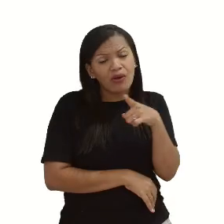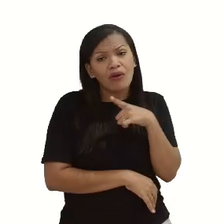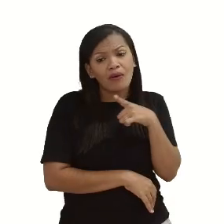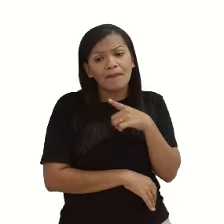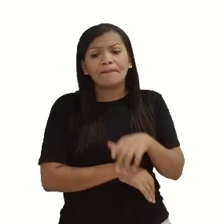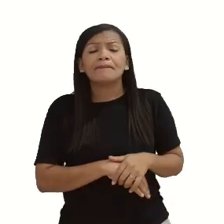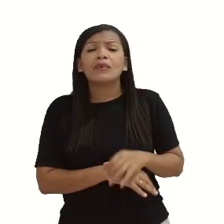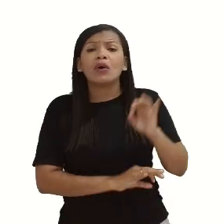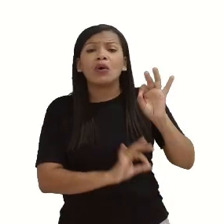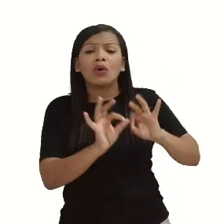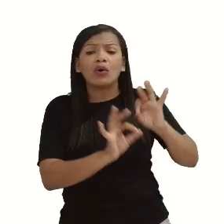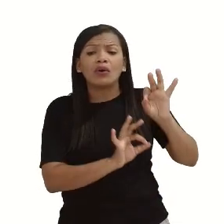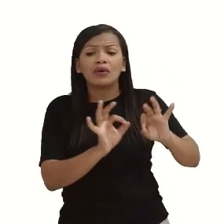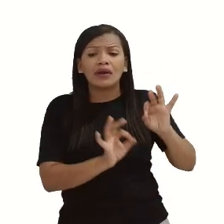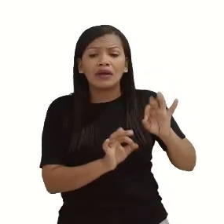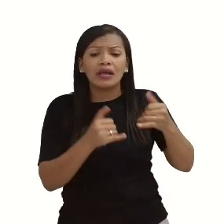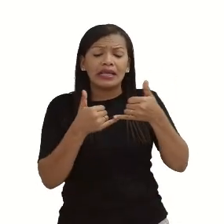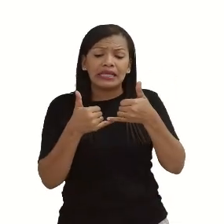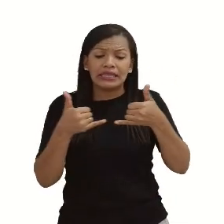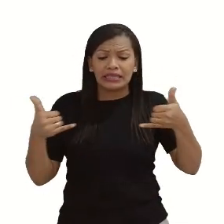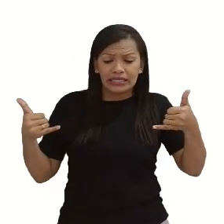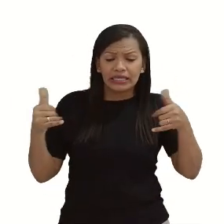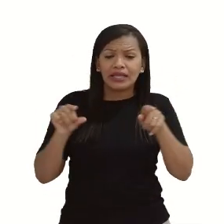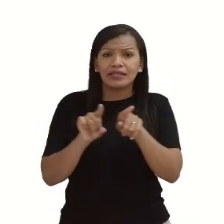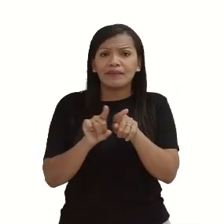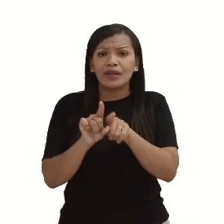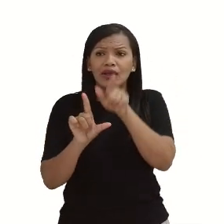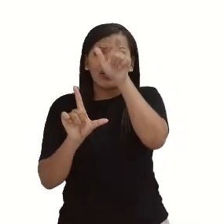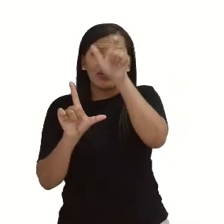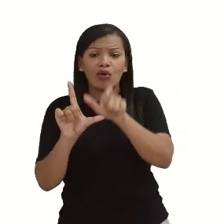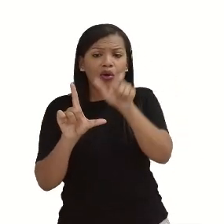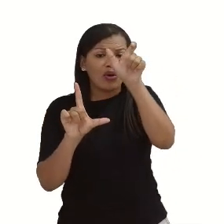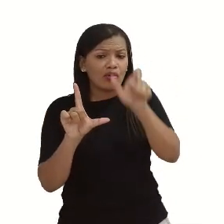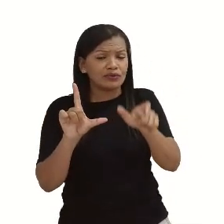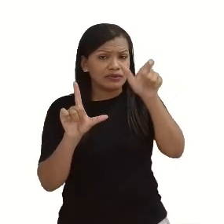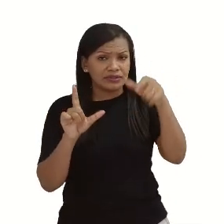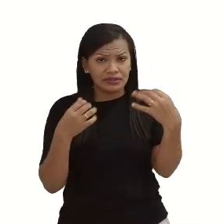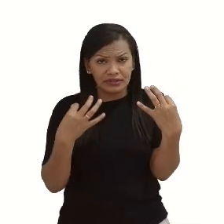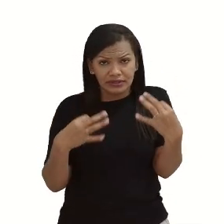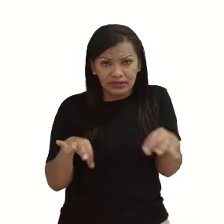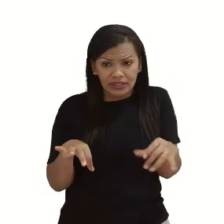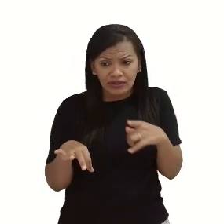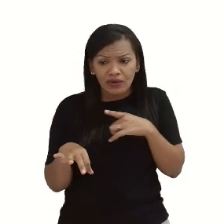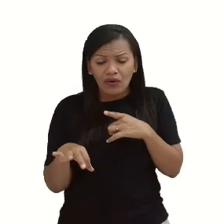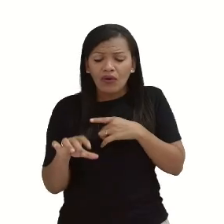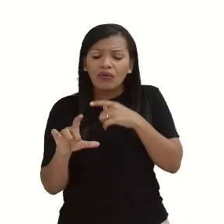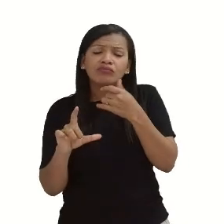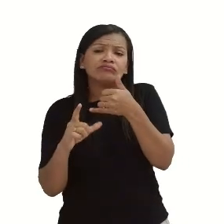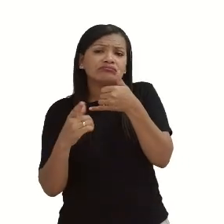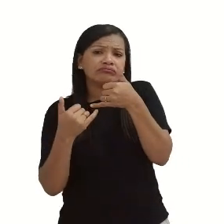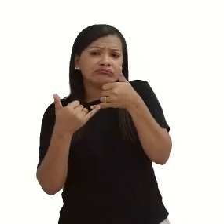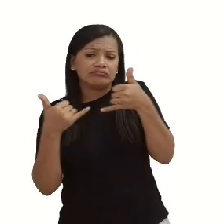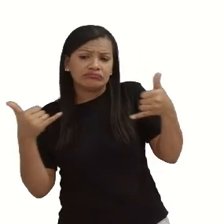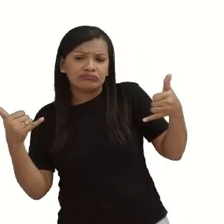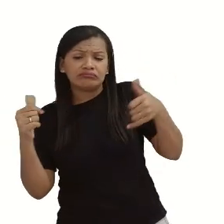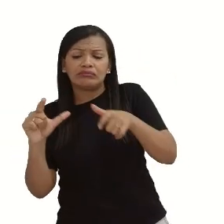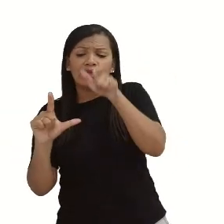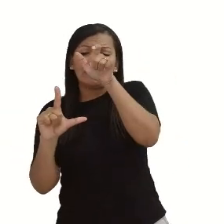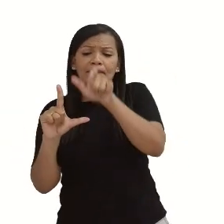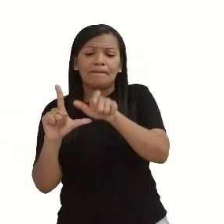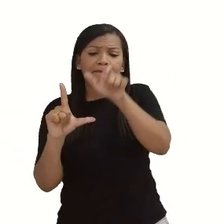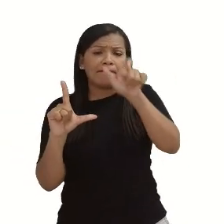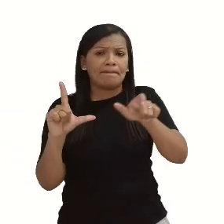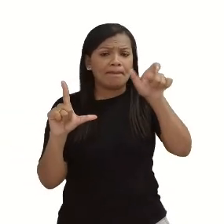ela está organizada em linhas e colunas, certo? O que é que eu vou colocar em cada linha, o que é que eu vou colocar em cada